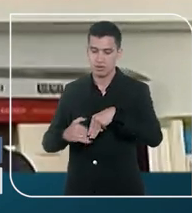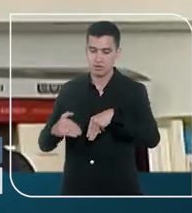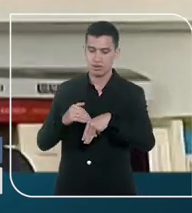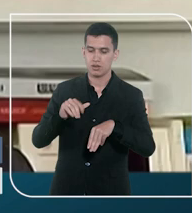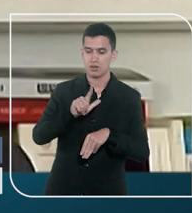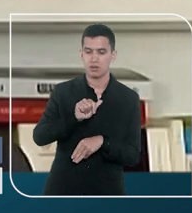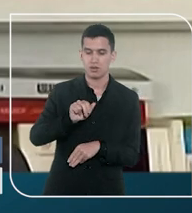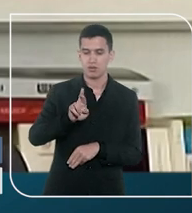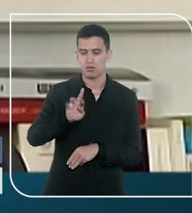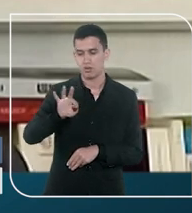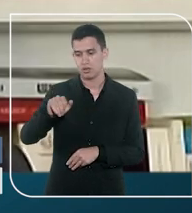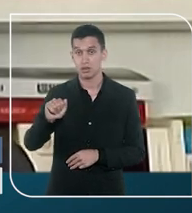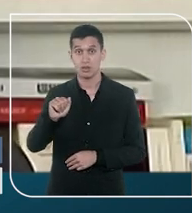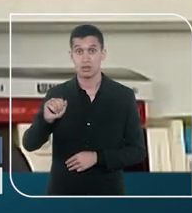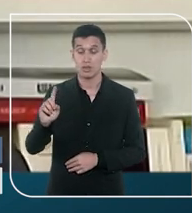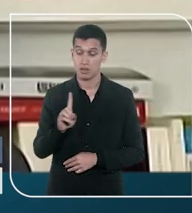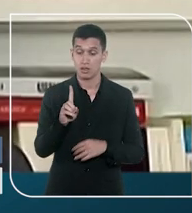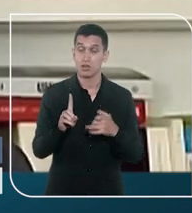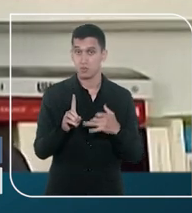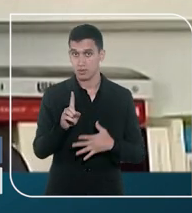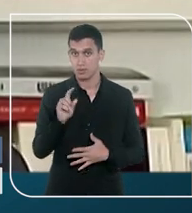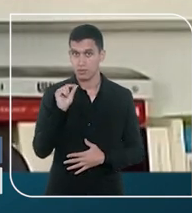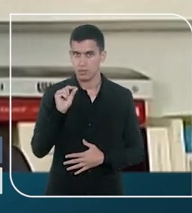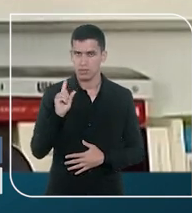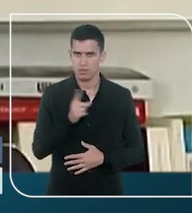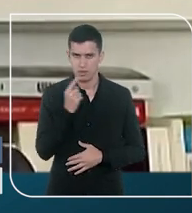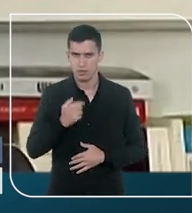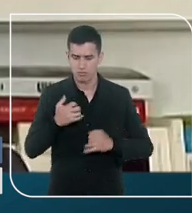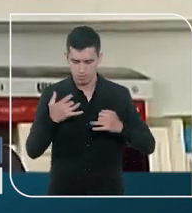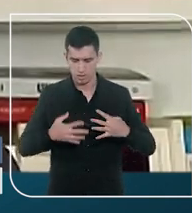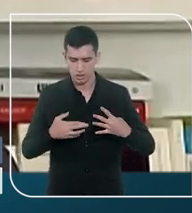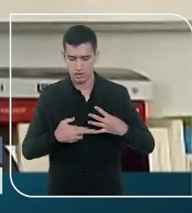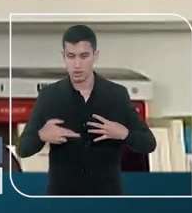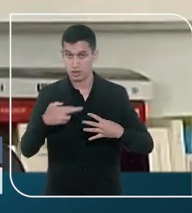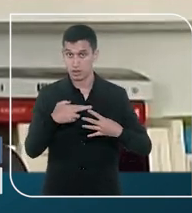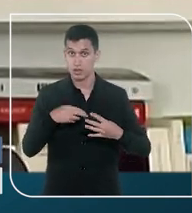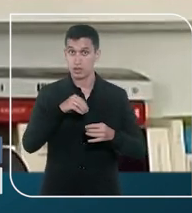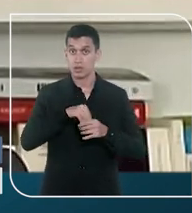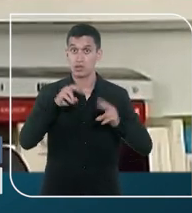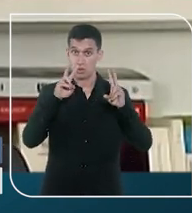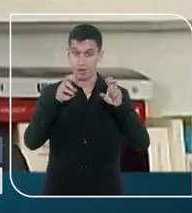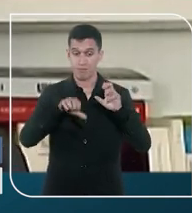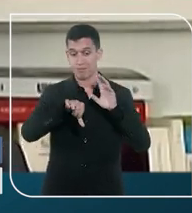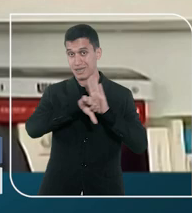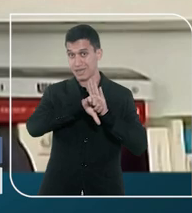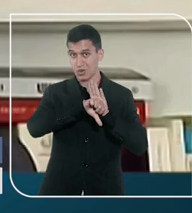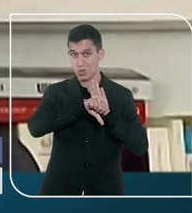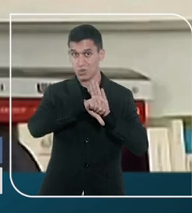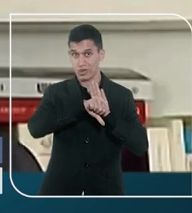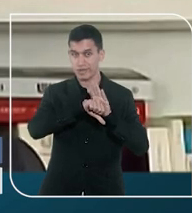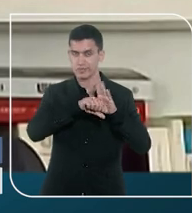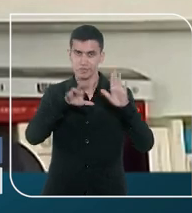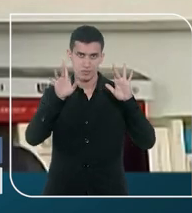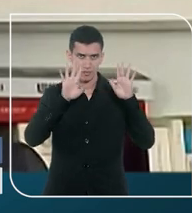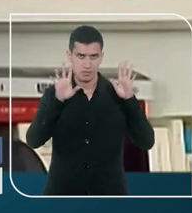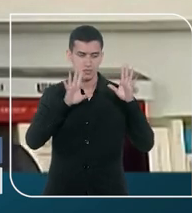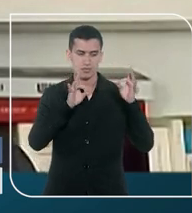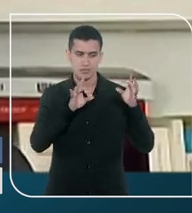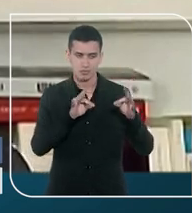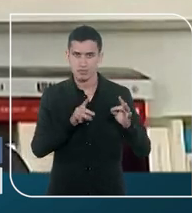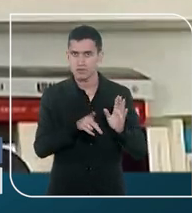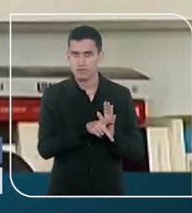Laurita Vaz, ela diz o seguinte: como a gente está falando de recurso, né, em matéria penal, a interpretação da